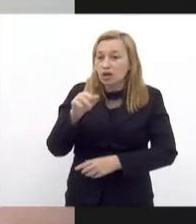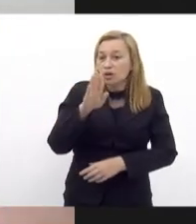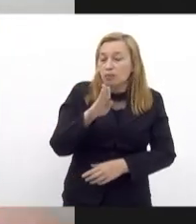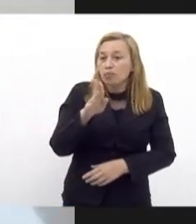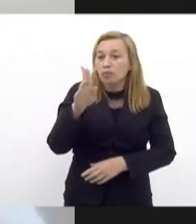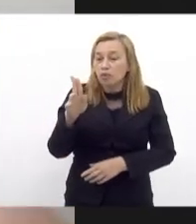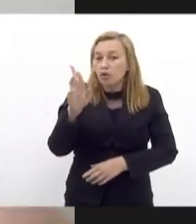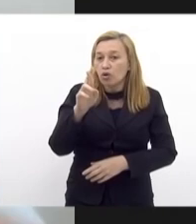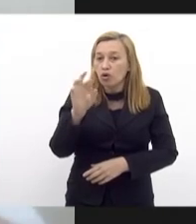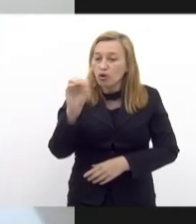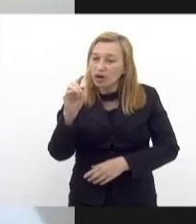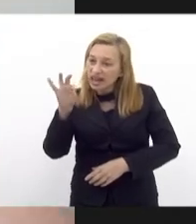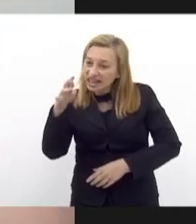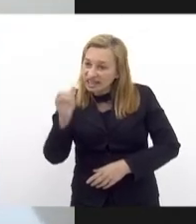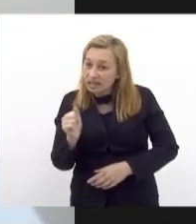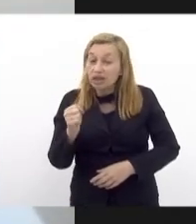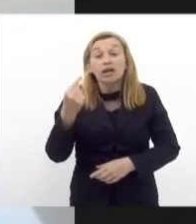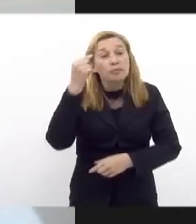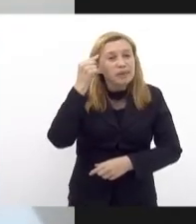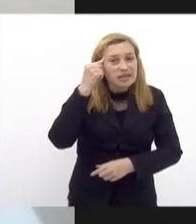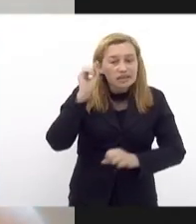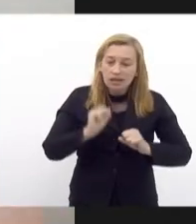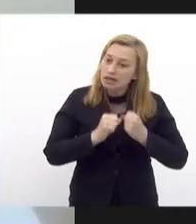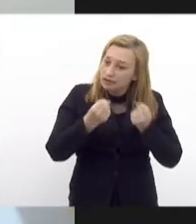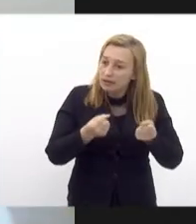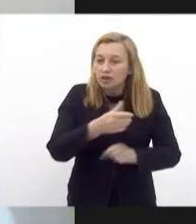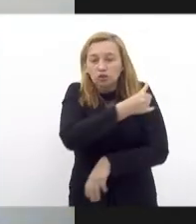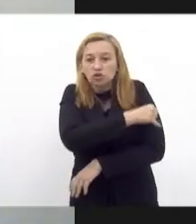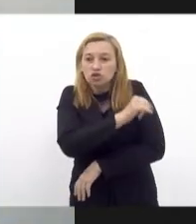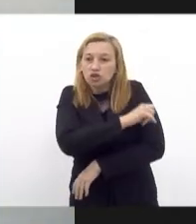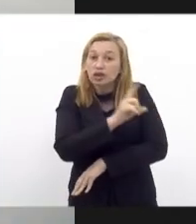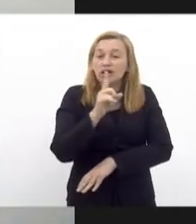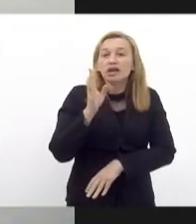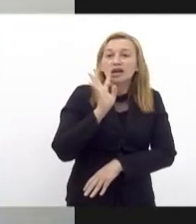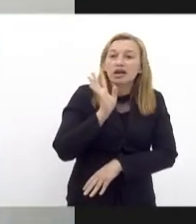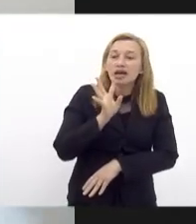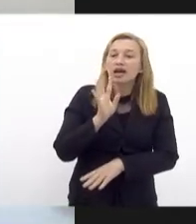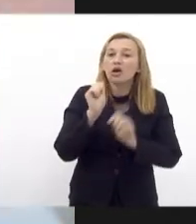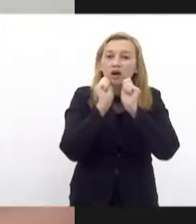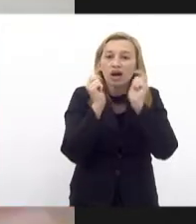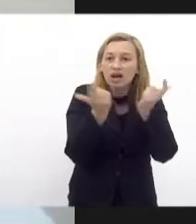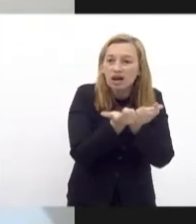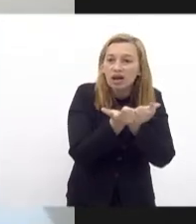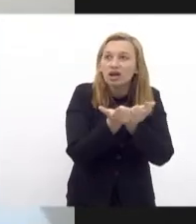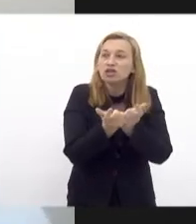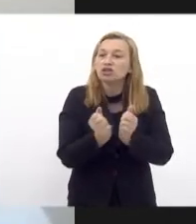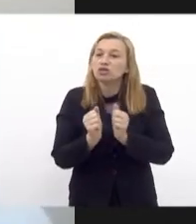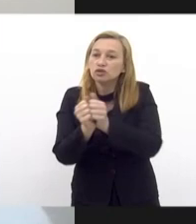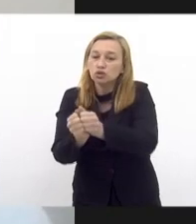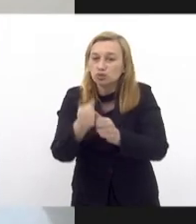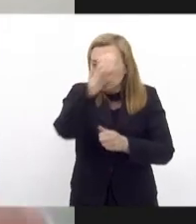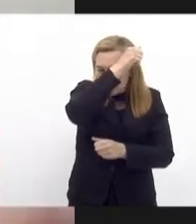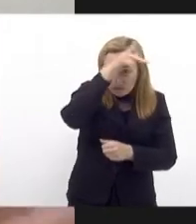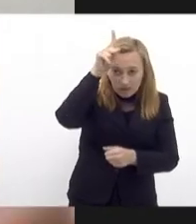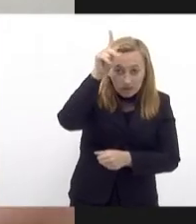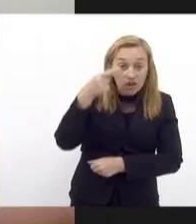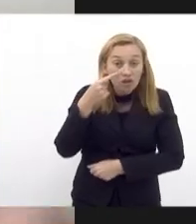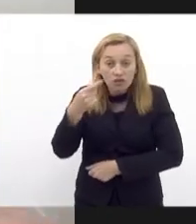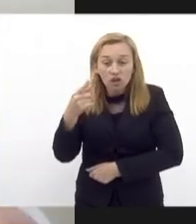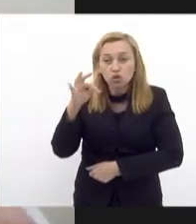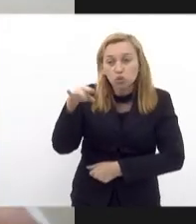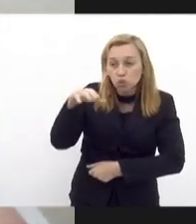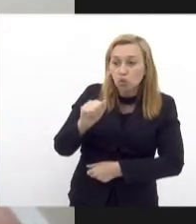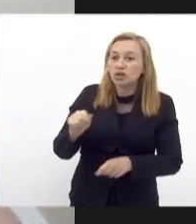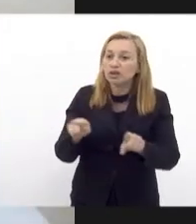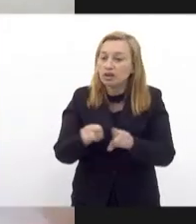tem que pensar de maneira pragmática, defender o Rio de Janeiro. E é bacana que o Alerj esteja aliado com a prefeitura. Vejo que o Tutuca está